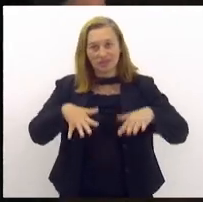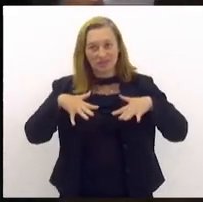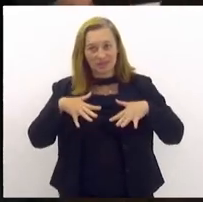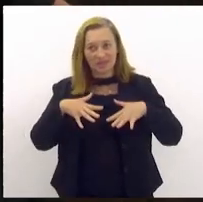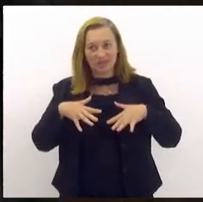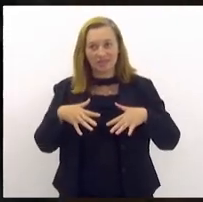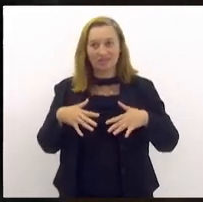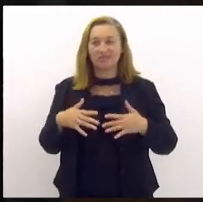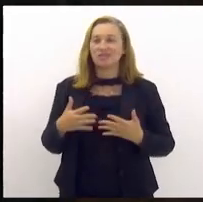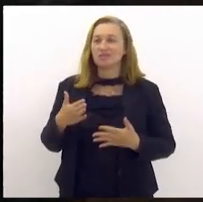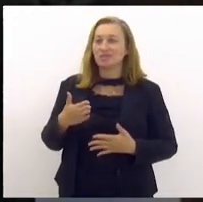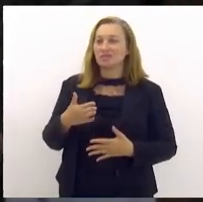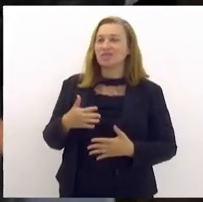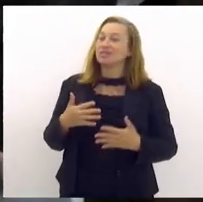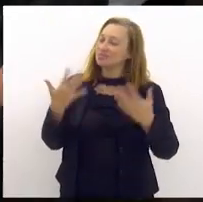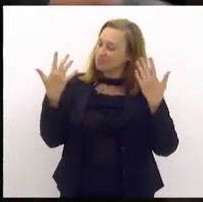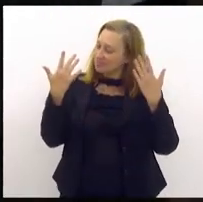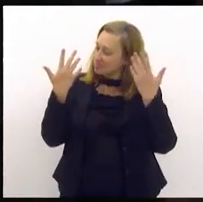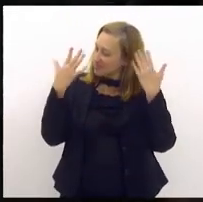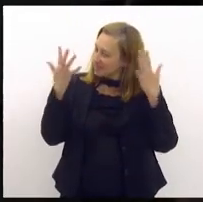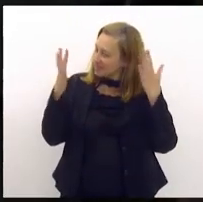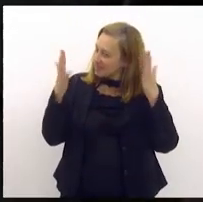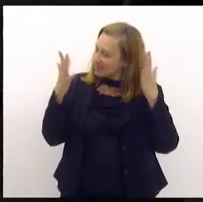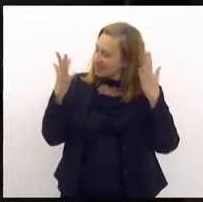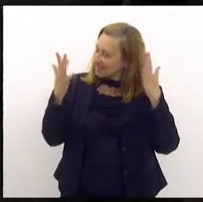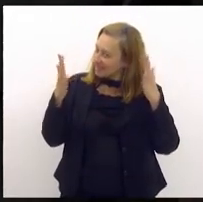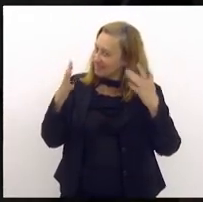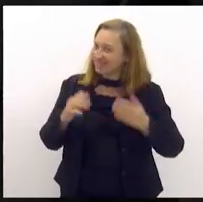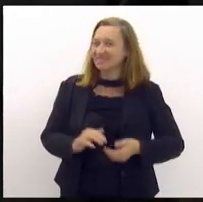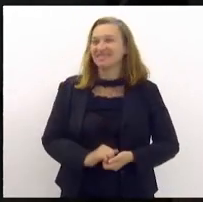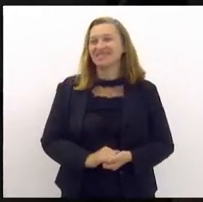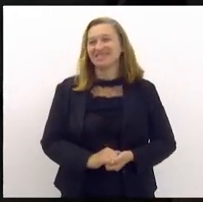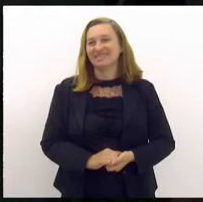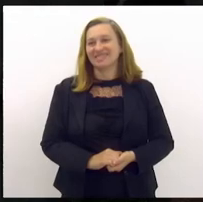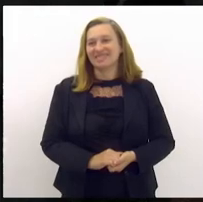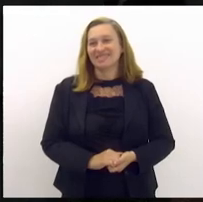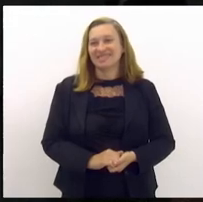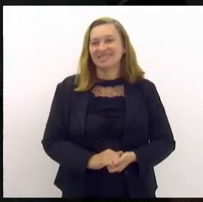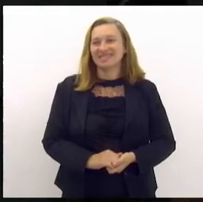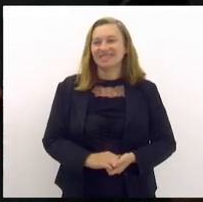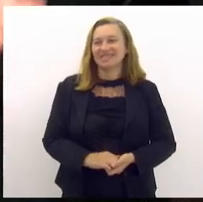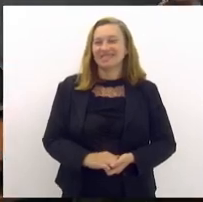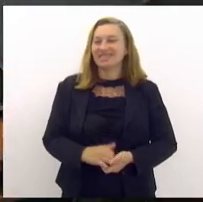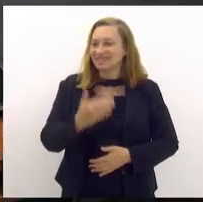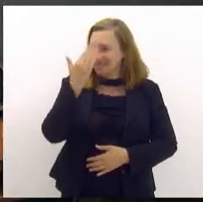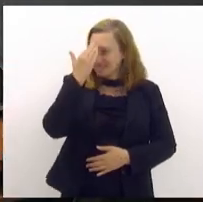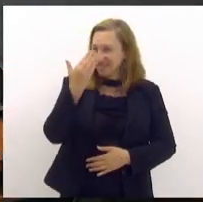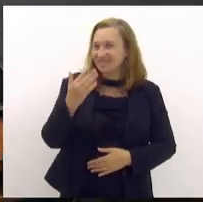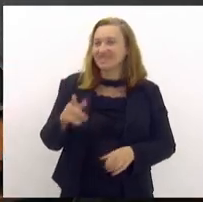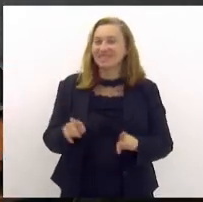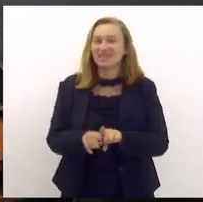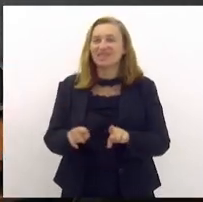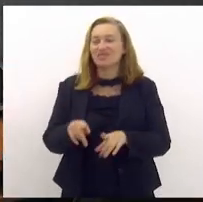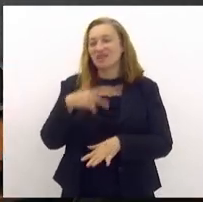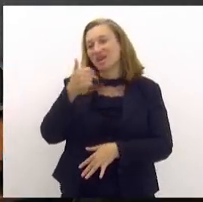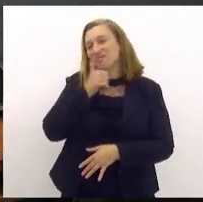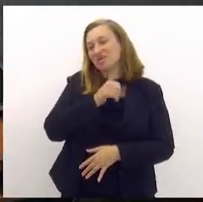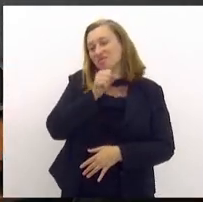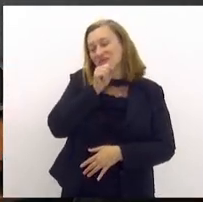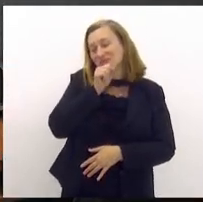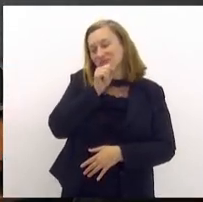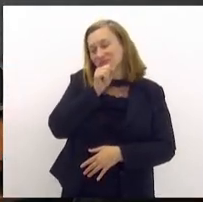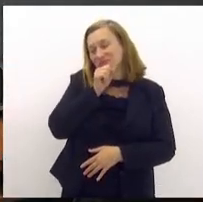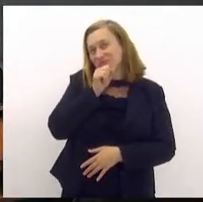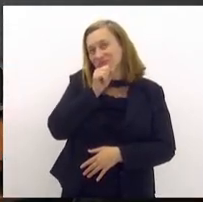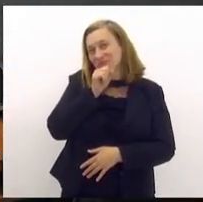a brilhantar aqui. Uma salva de palmas aí para a dona Lúcia. E queria agradecer muito, falar que minha mãe